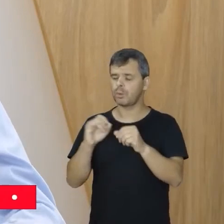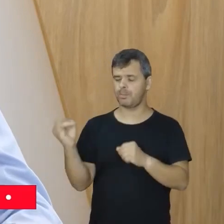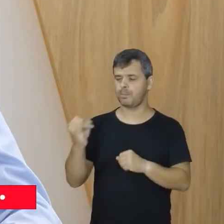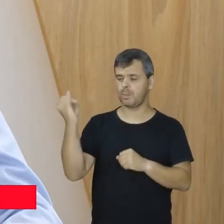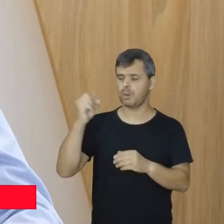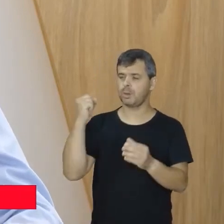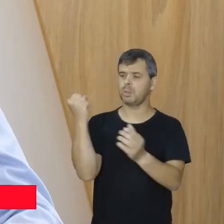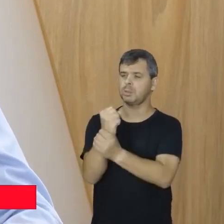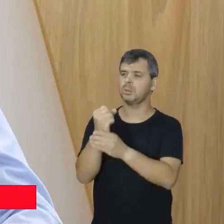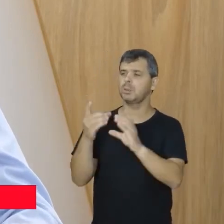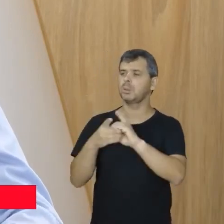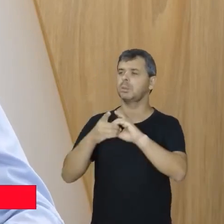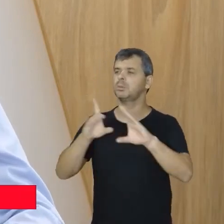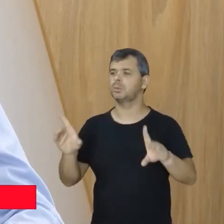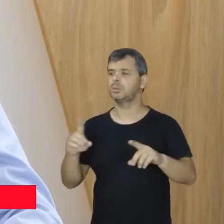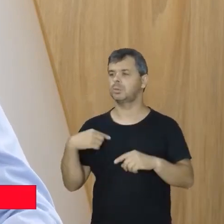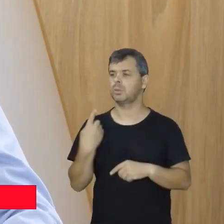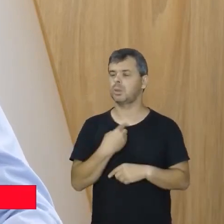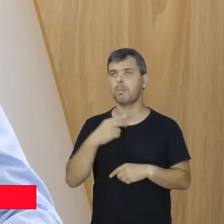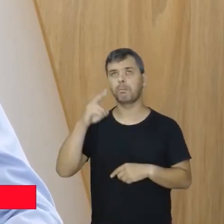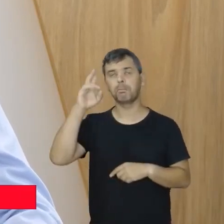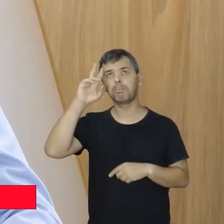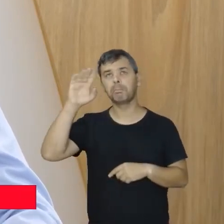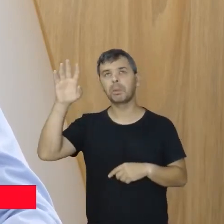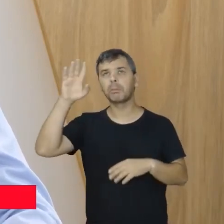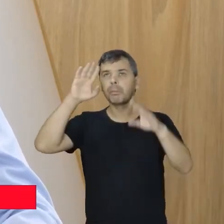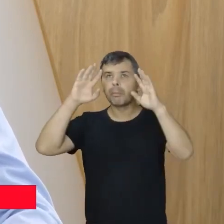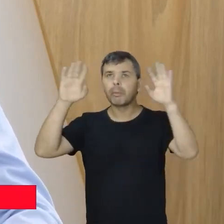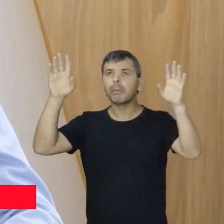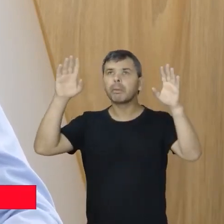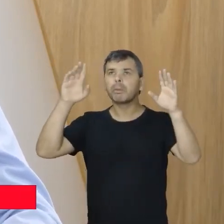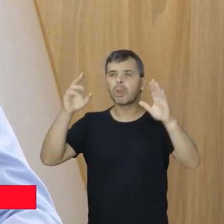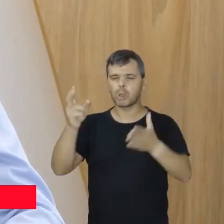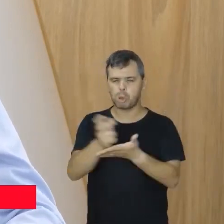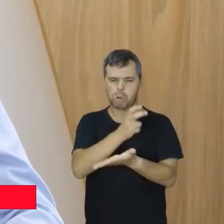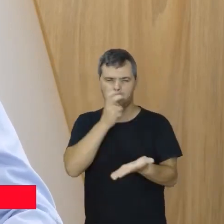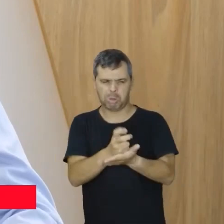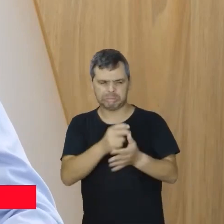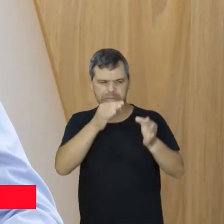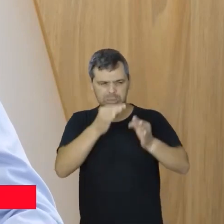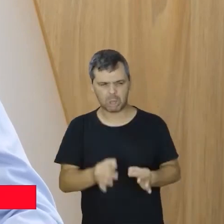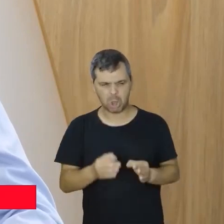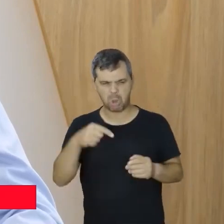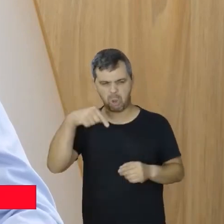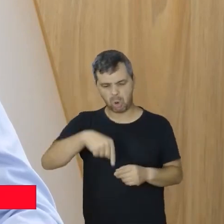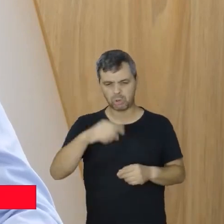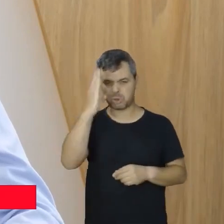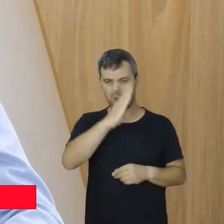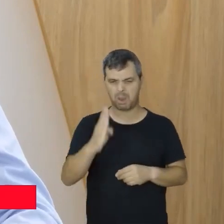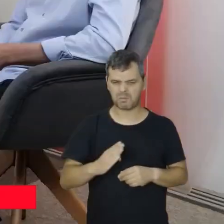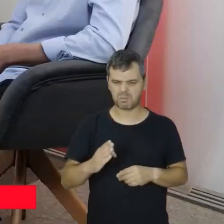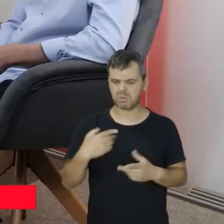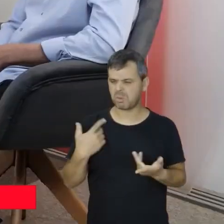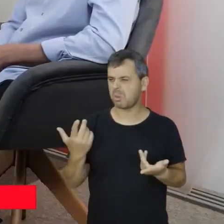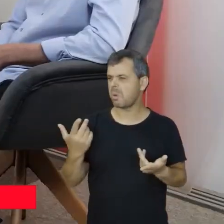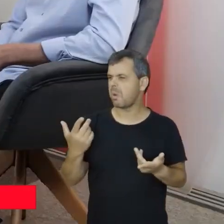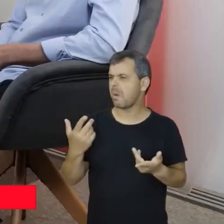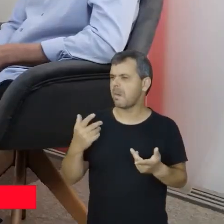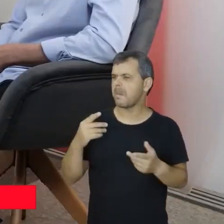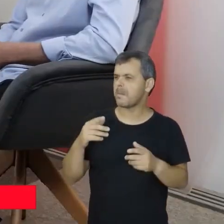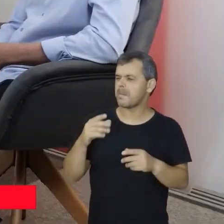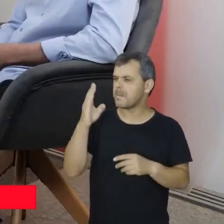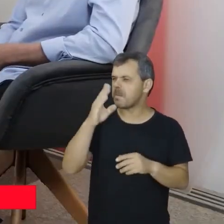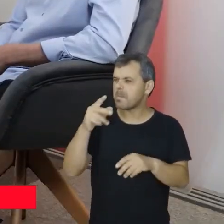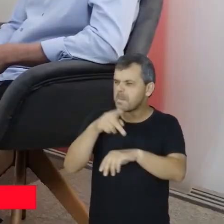importante garantir a democracia. Já imaginaram se o golpe tivesse dado certo? O Brasil hoje seria um país do atraso, um